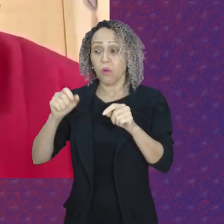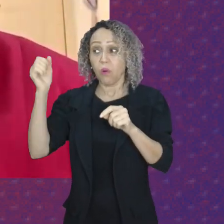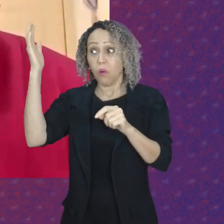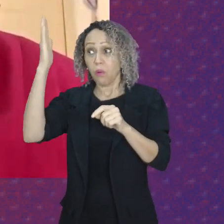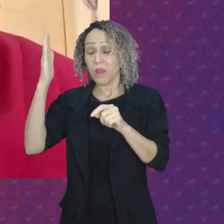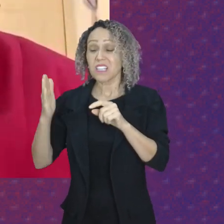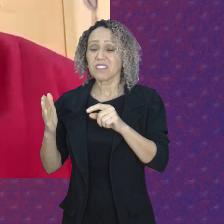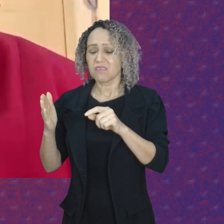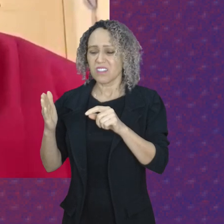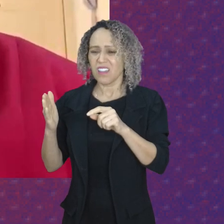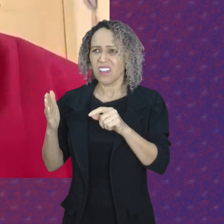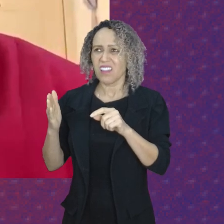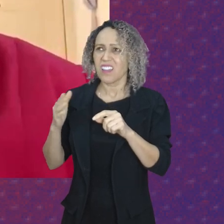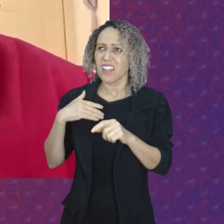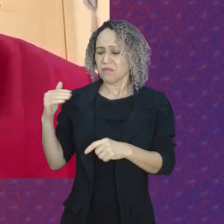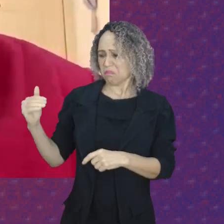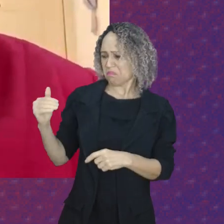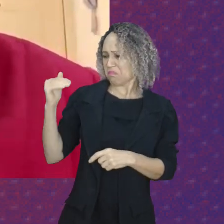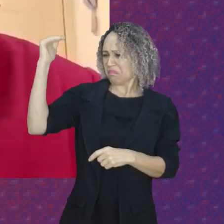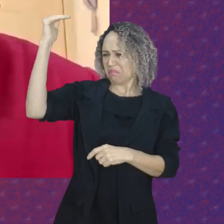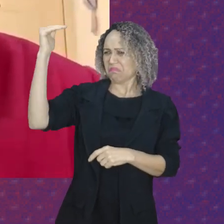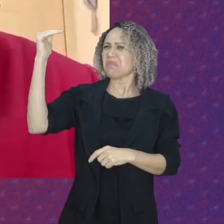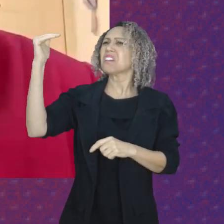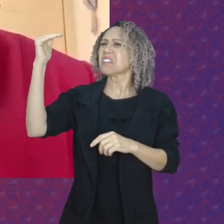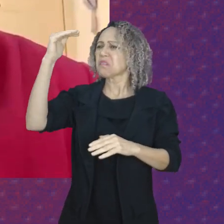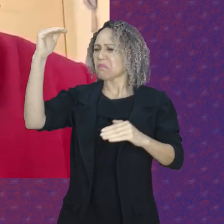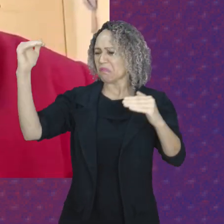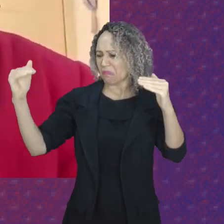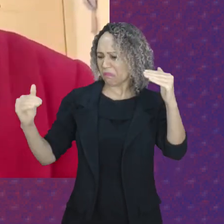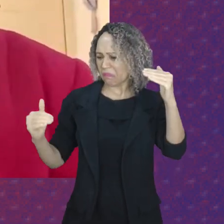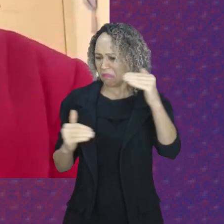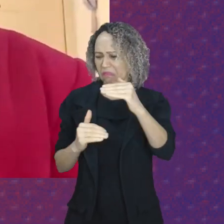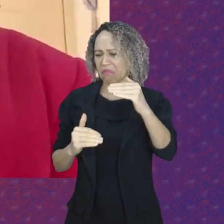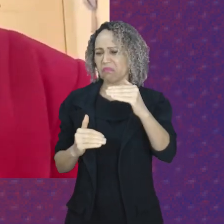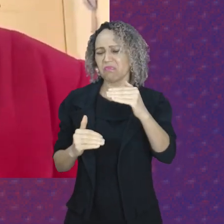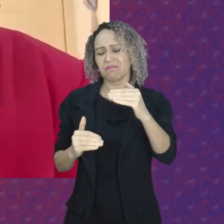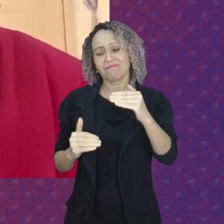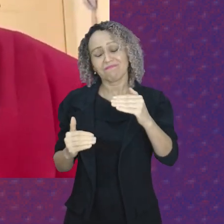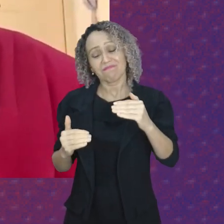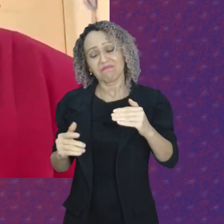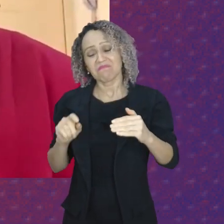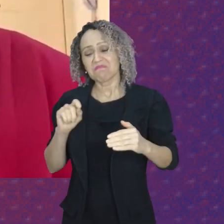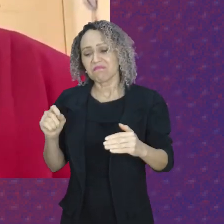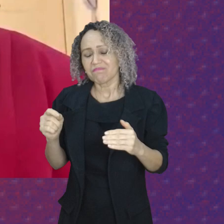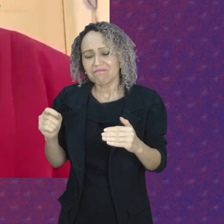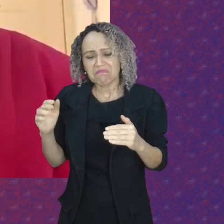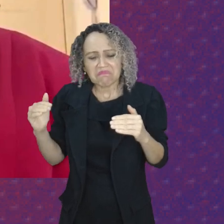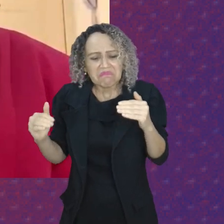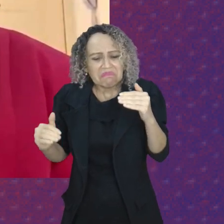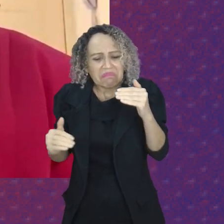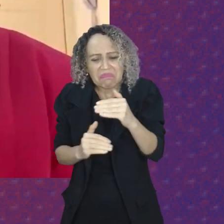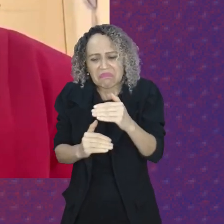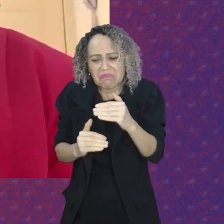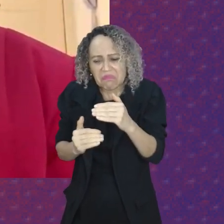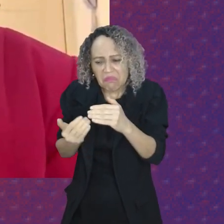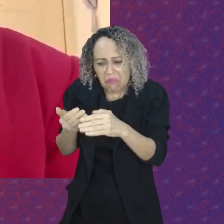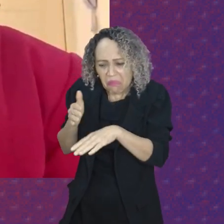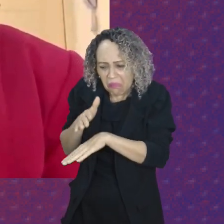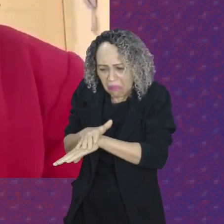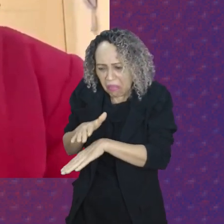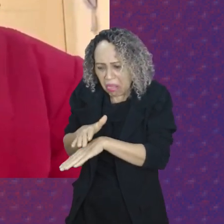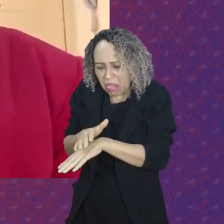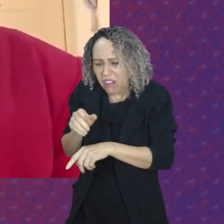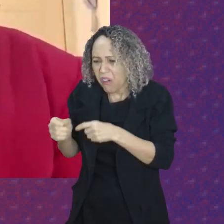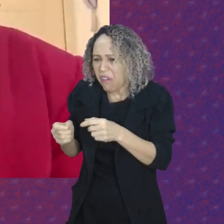de mediador para assumir posições reacionárias. Passa a condição de pária, se não de seguidor de grupos